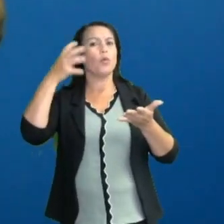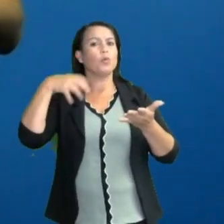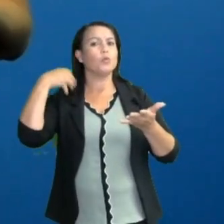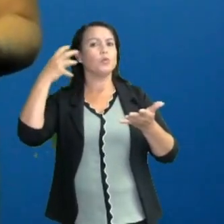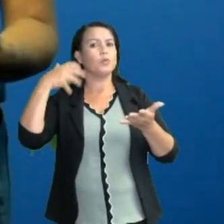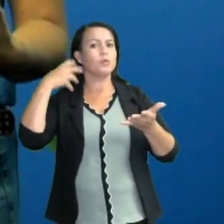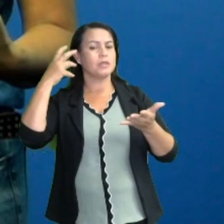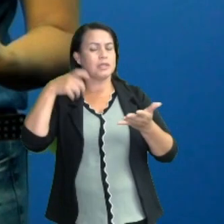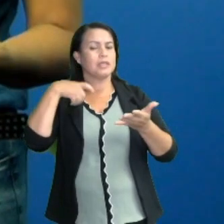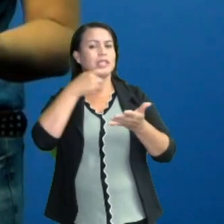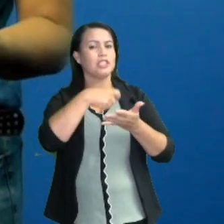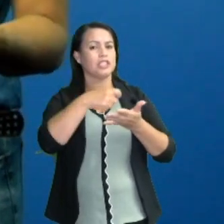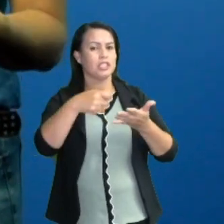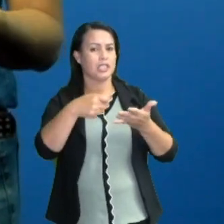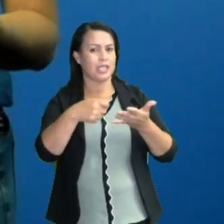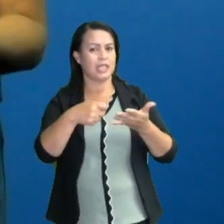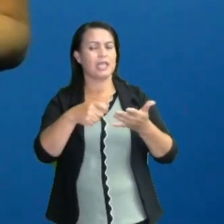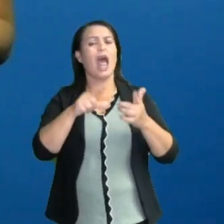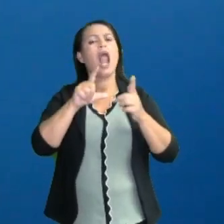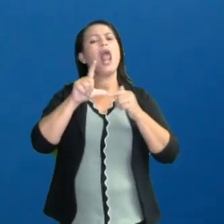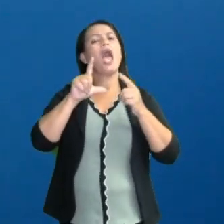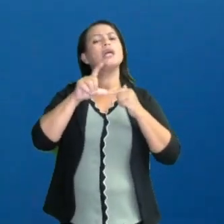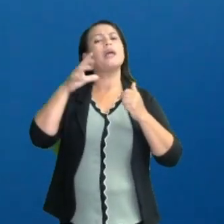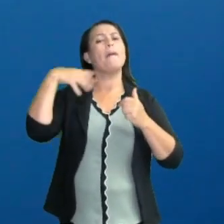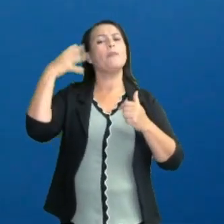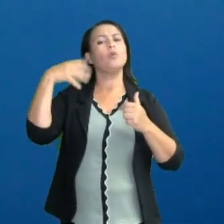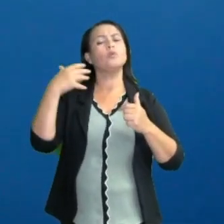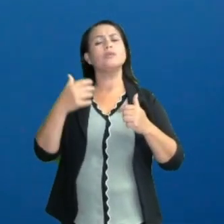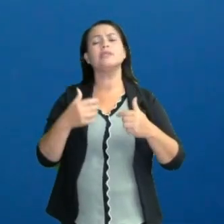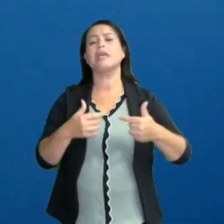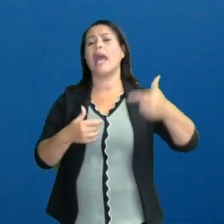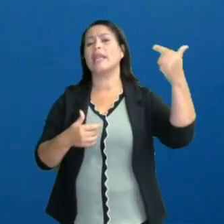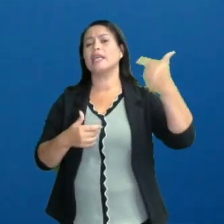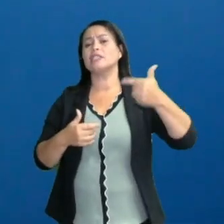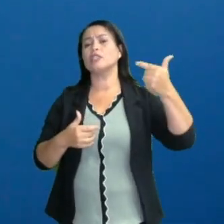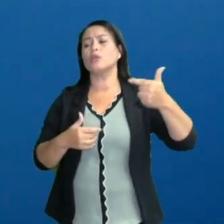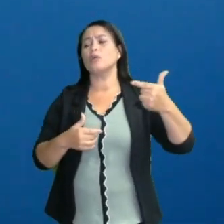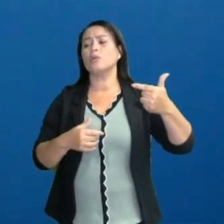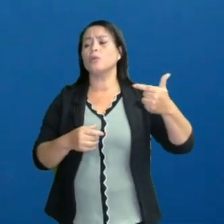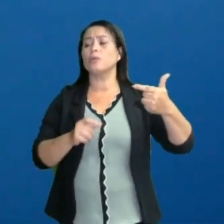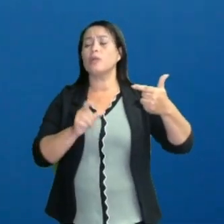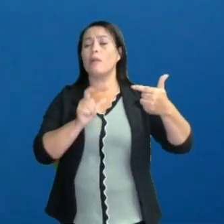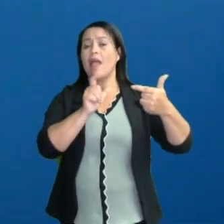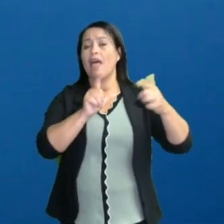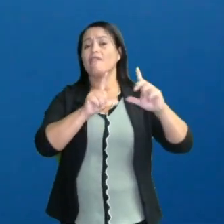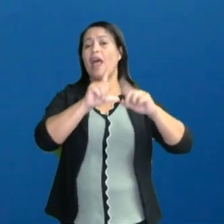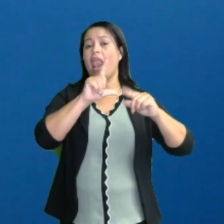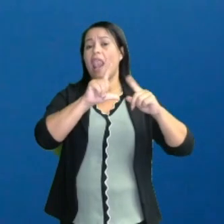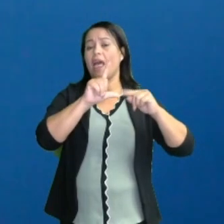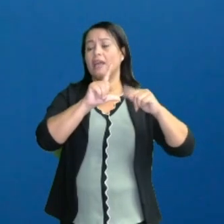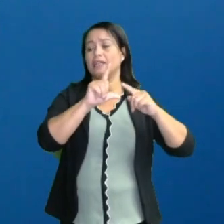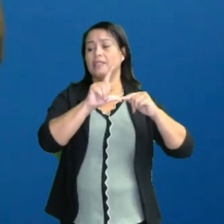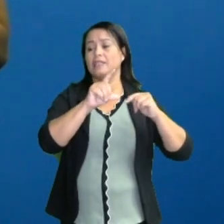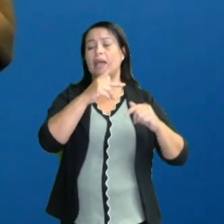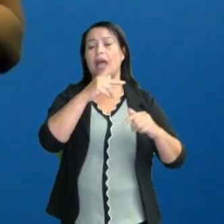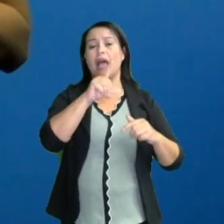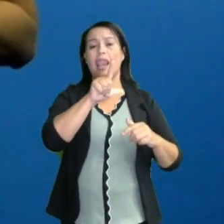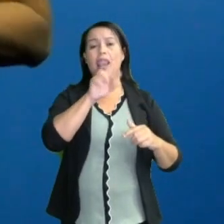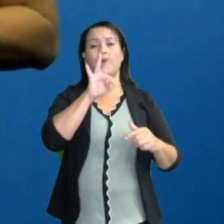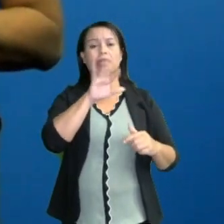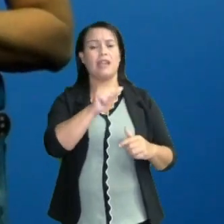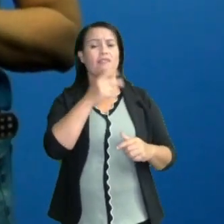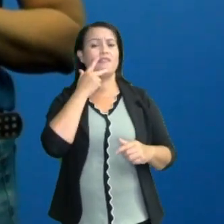É a música escrita, então a letra da música. Na segunda frase, a palavra letra, a letra daquele